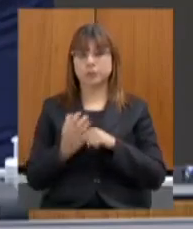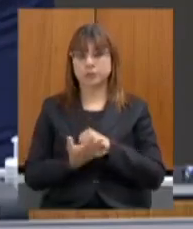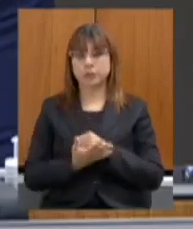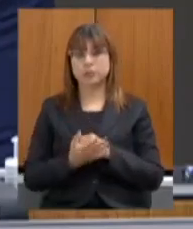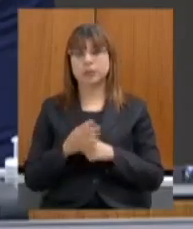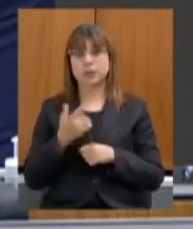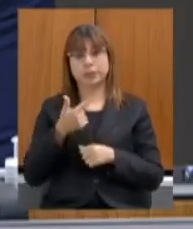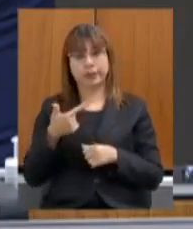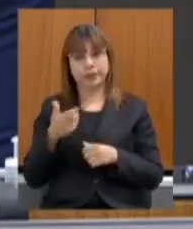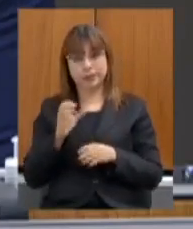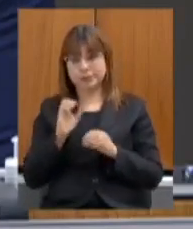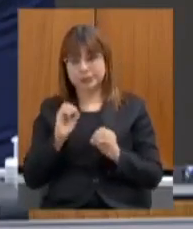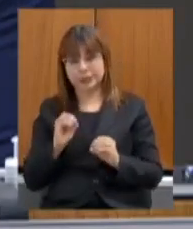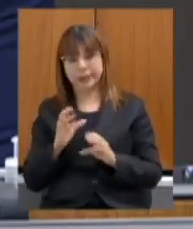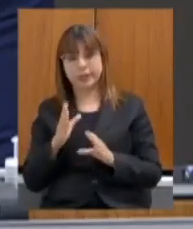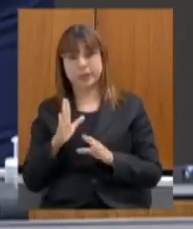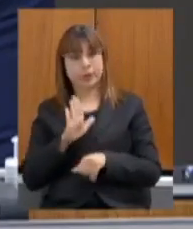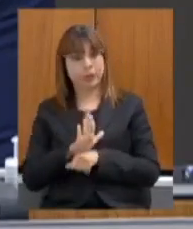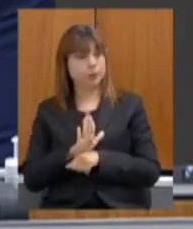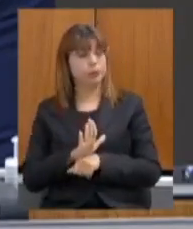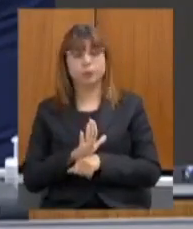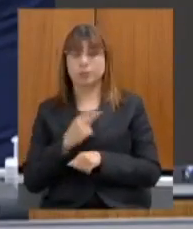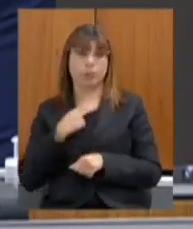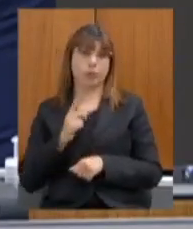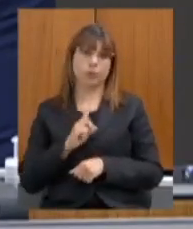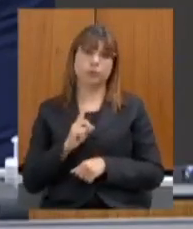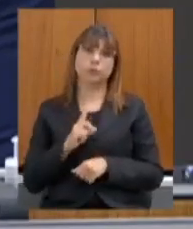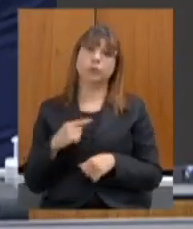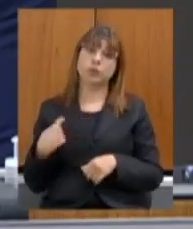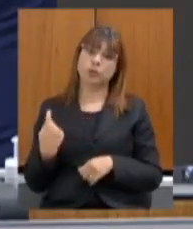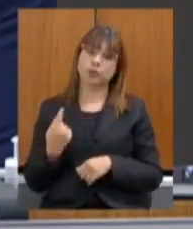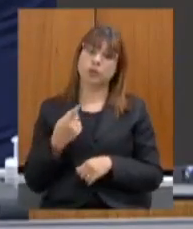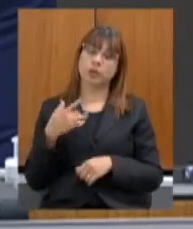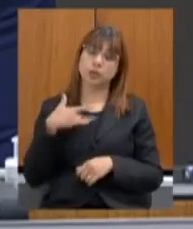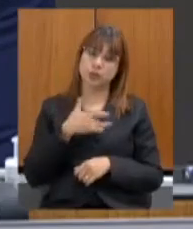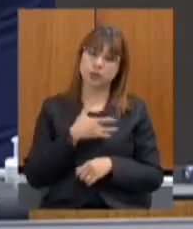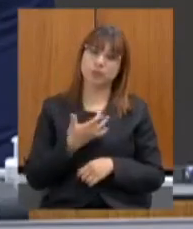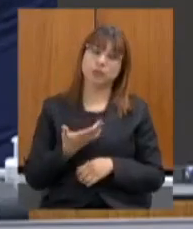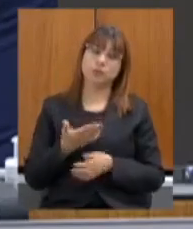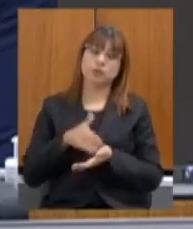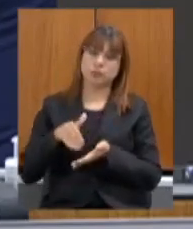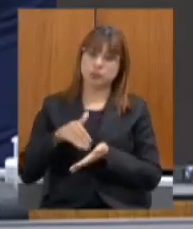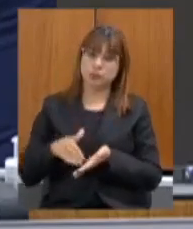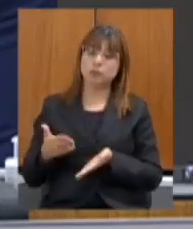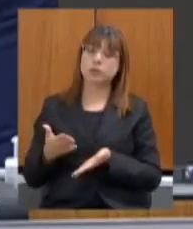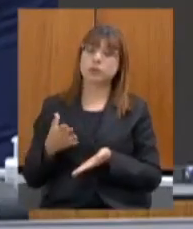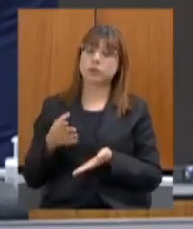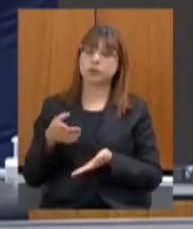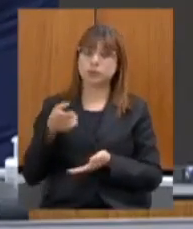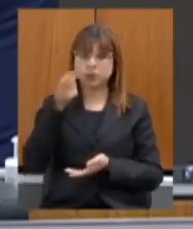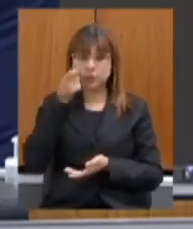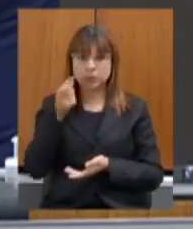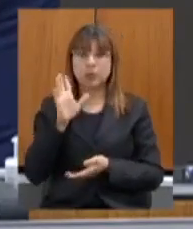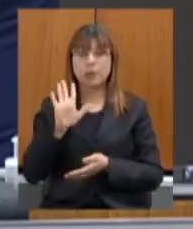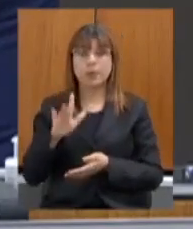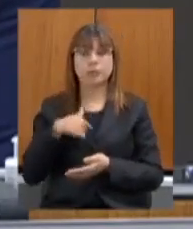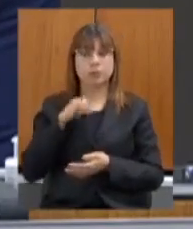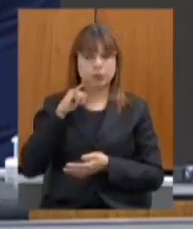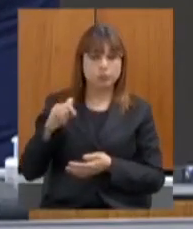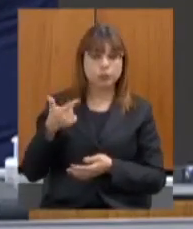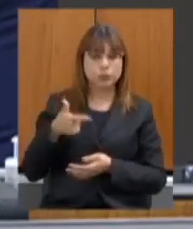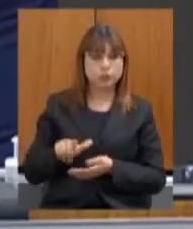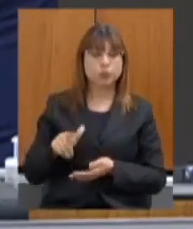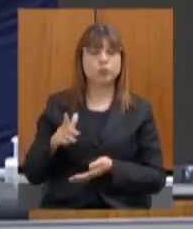Então, a Secretaria de Saúde já está em alerta, mas pode ter certeza que eu levarei também ao secretário mais este alerta que a senhora está